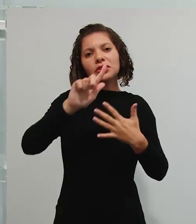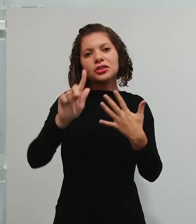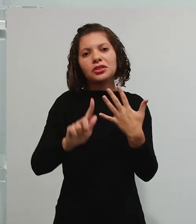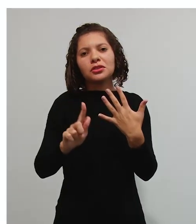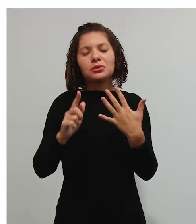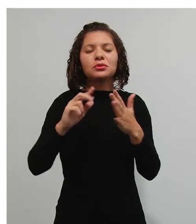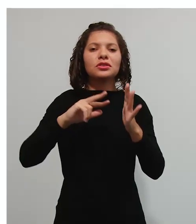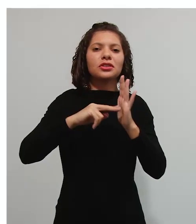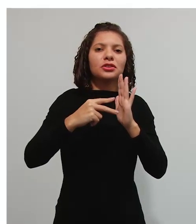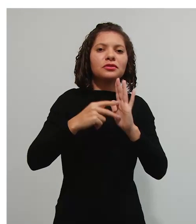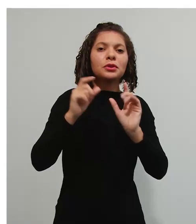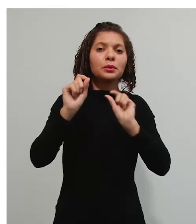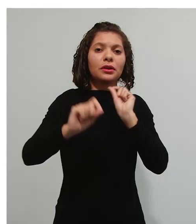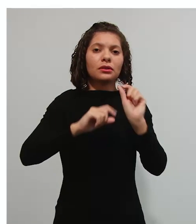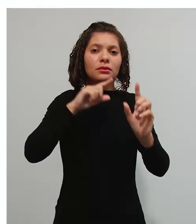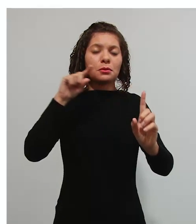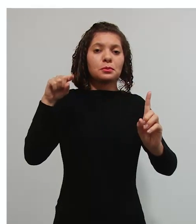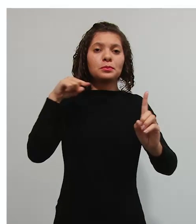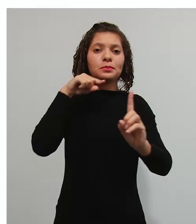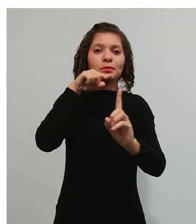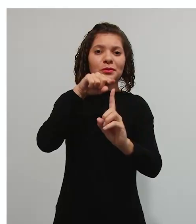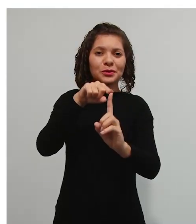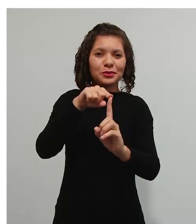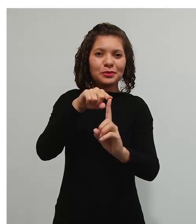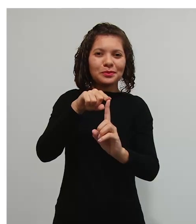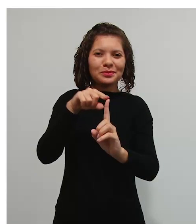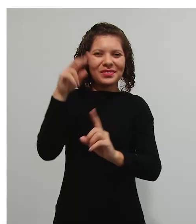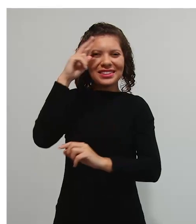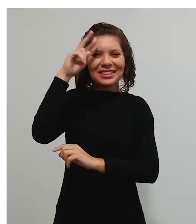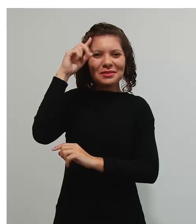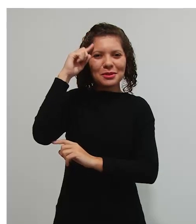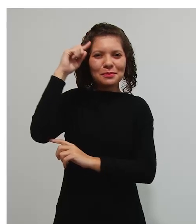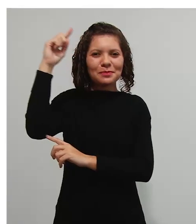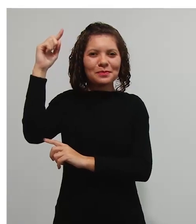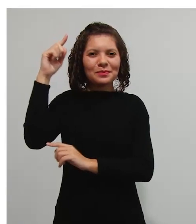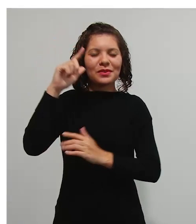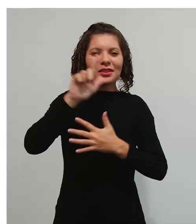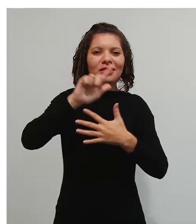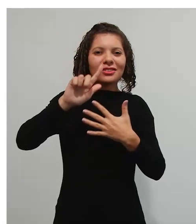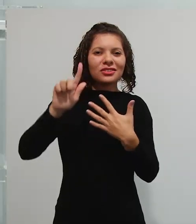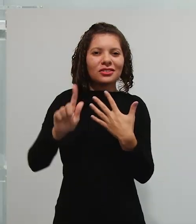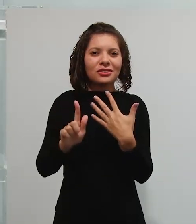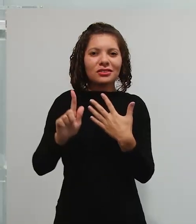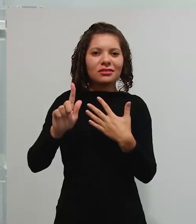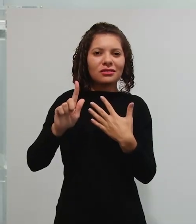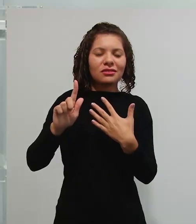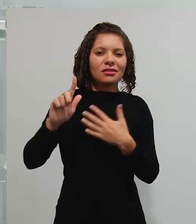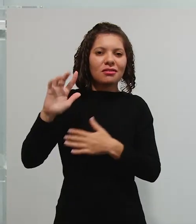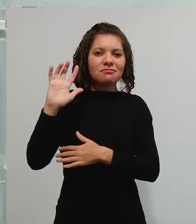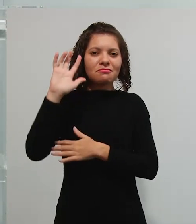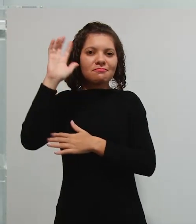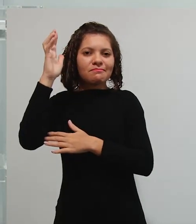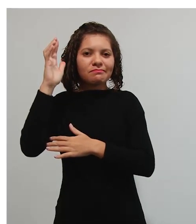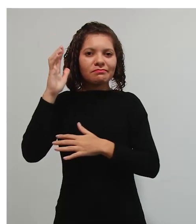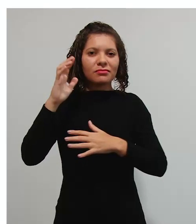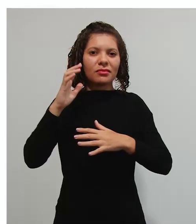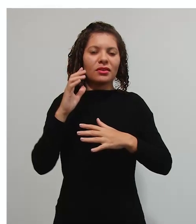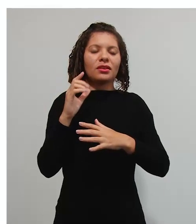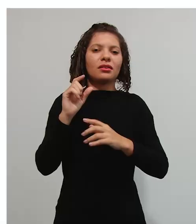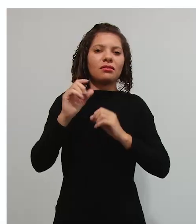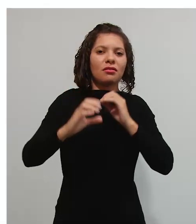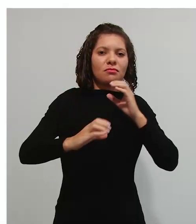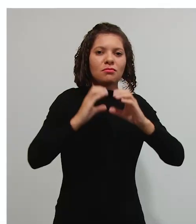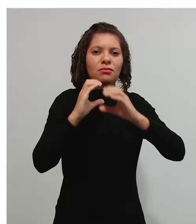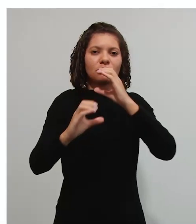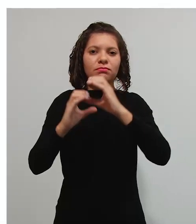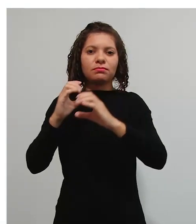que define o gênero é o objetivo da produção. Lembra que eu falei? O gênero, ele é definido pela situação sociocomunicativa, que é assim,